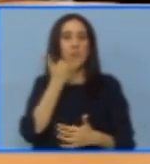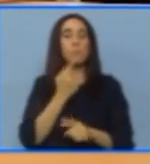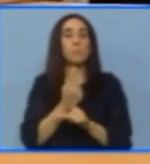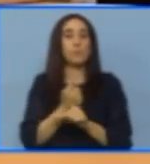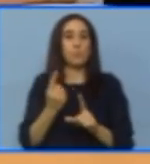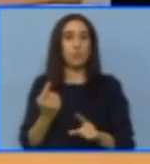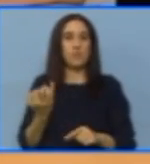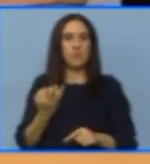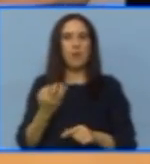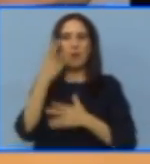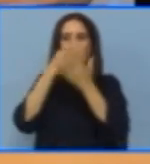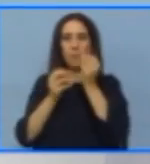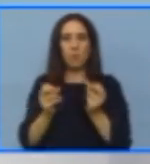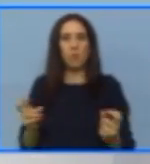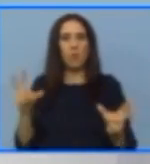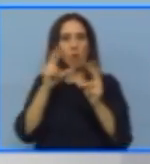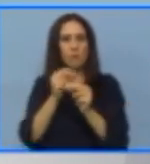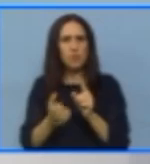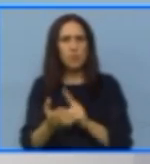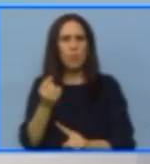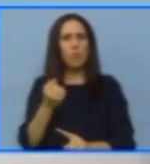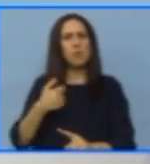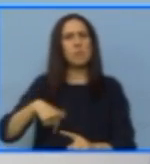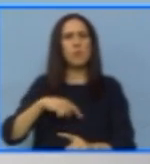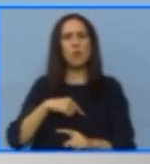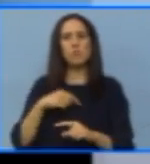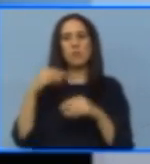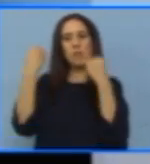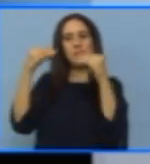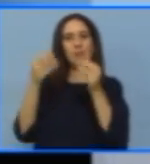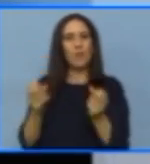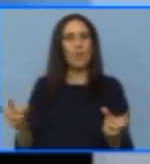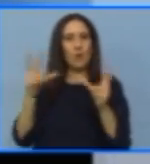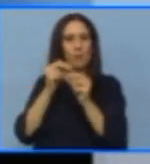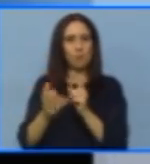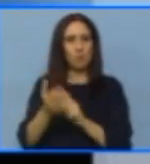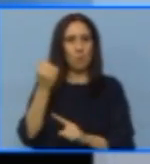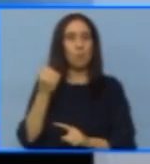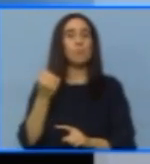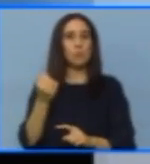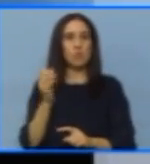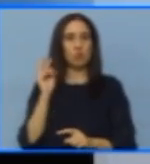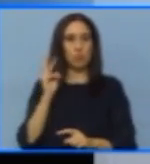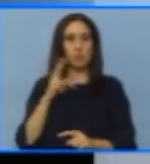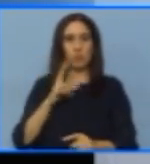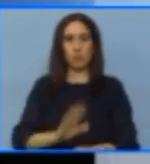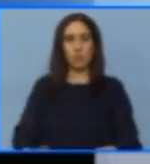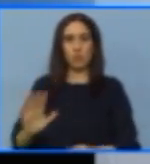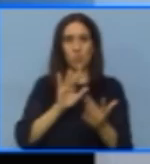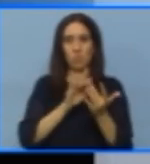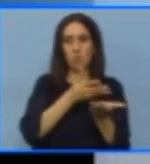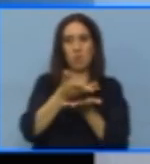porque conseguimos aprender coisas novas, conseguimos também ensinar coisas novas, porque pelo contacto de escuteiros de todo o país nós